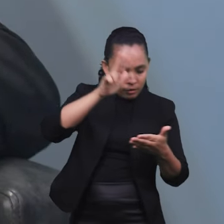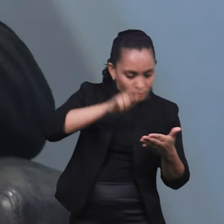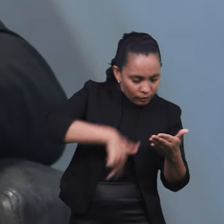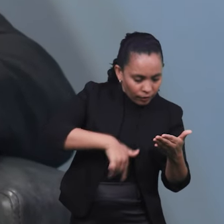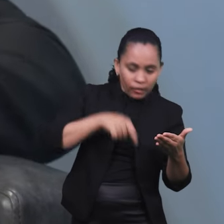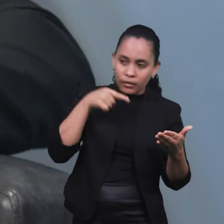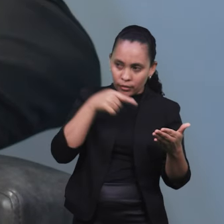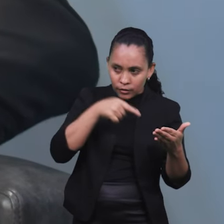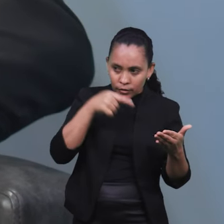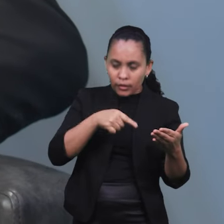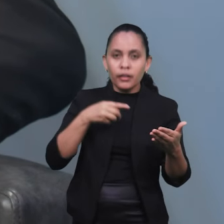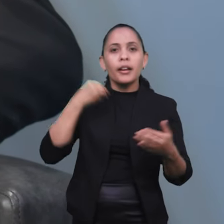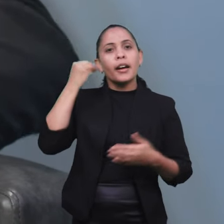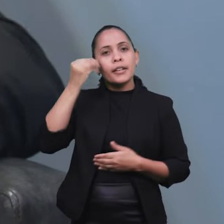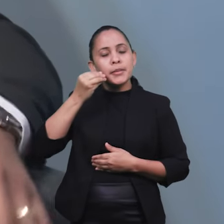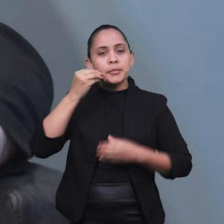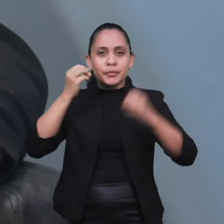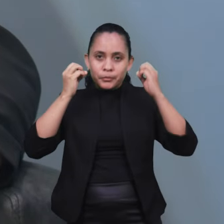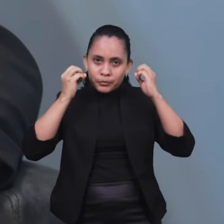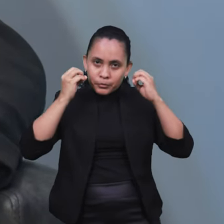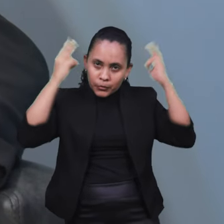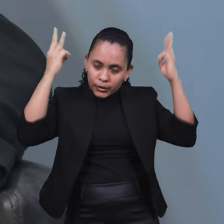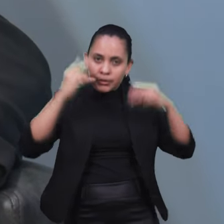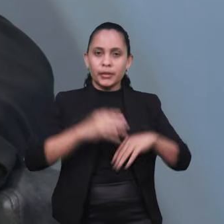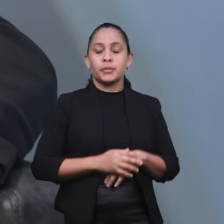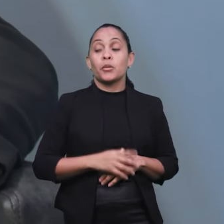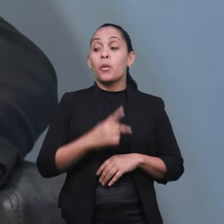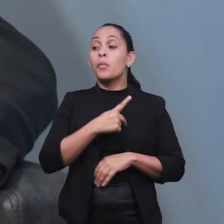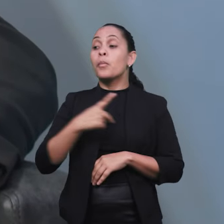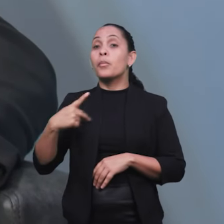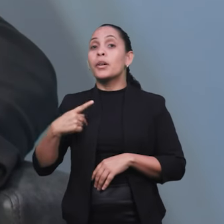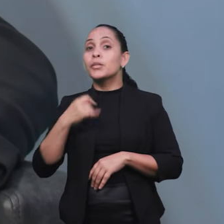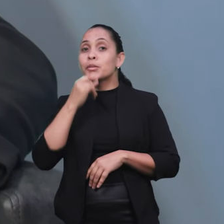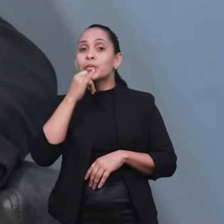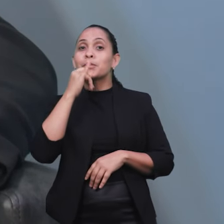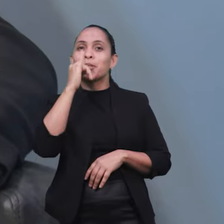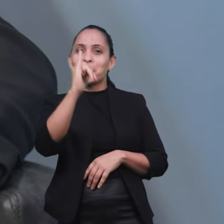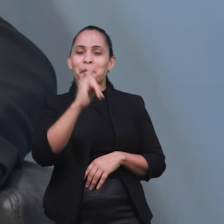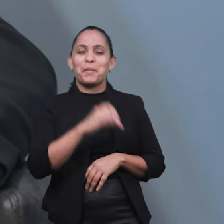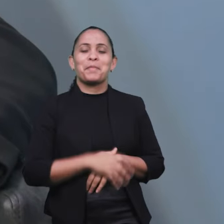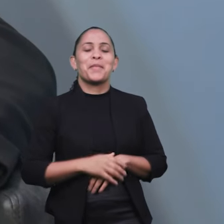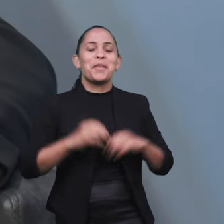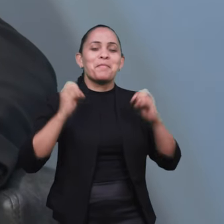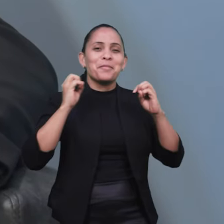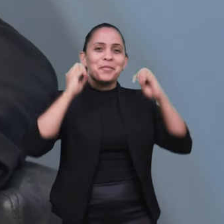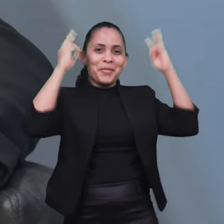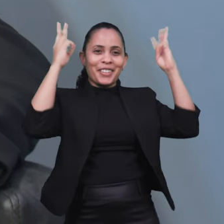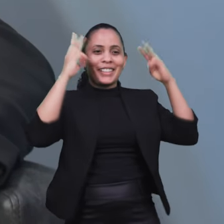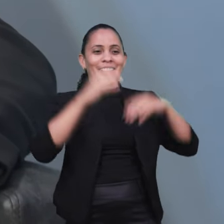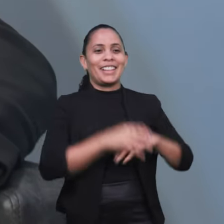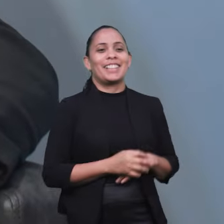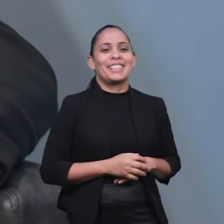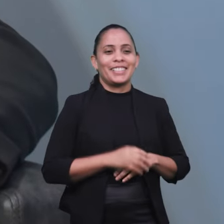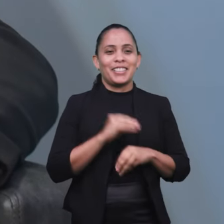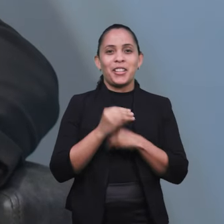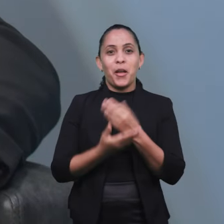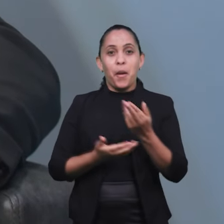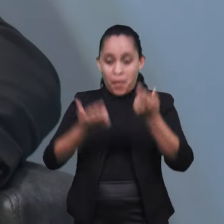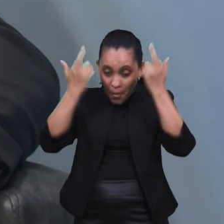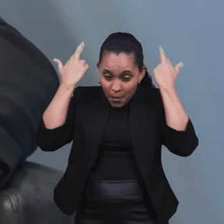aí, eu vou ler aqui a experiência de Moisés. Como o pastor disse, Moisés estava no campo, Moisés estava